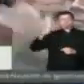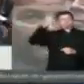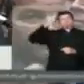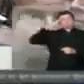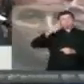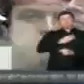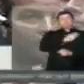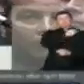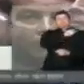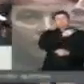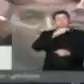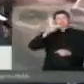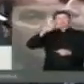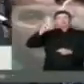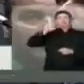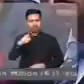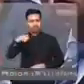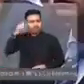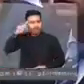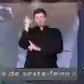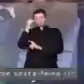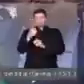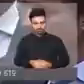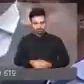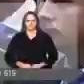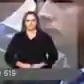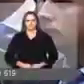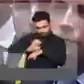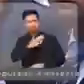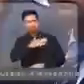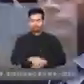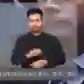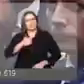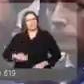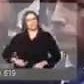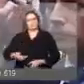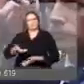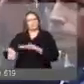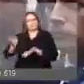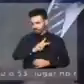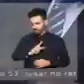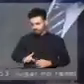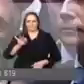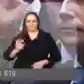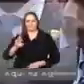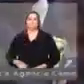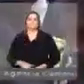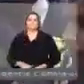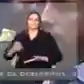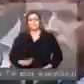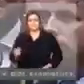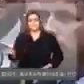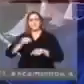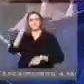do coronel Carlos Alberto Brilhante Uso, meus amigos, amor à vida, minha, pelo meu, minha, meus, minha, pelo meu, pela minha, minha, minha,